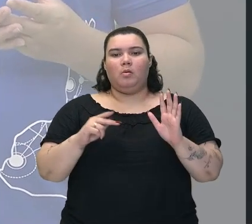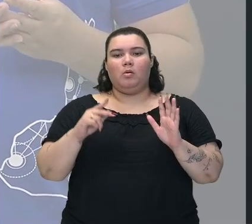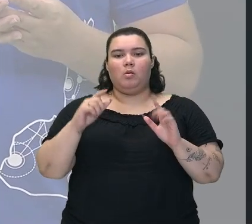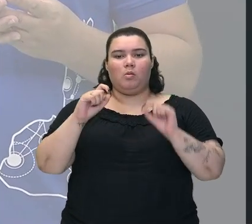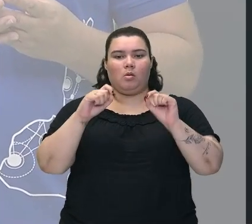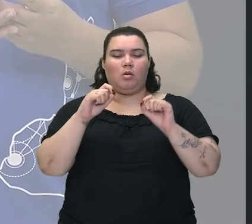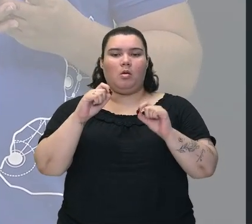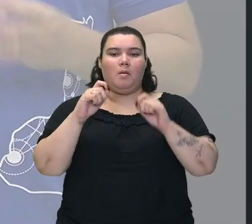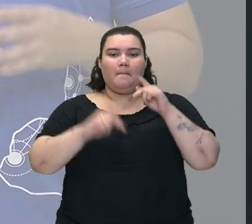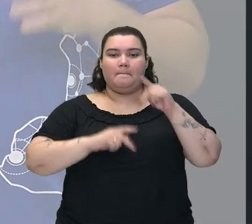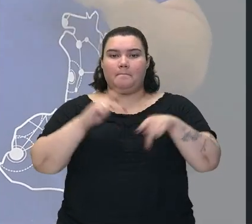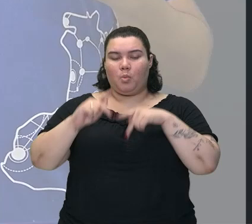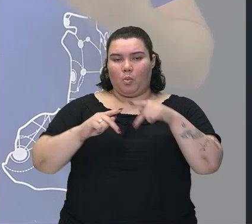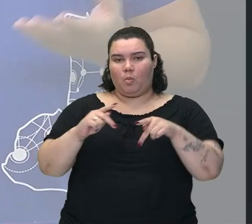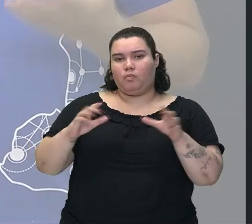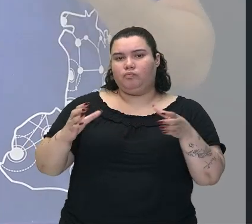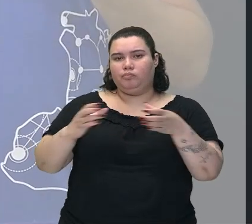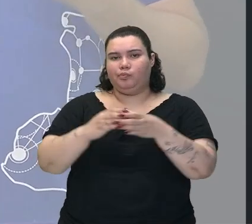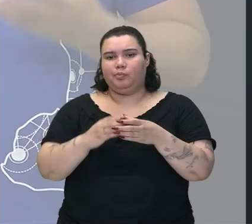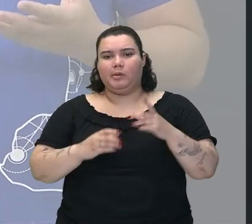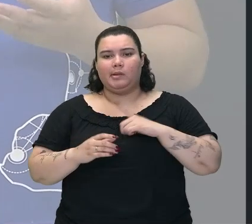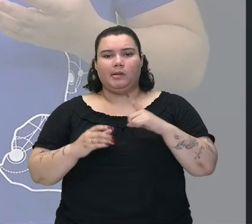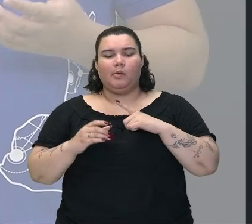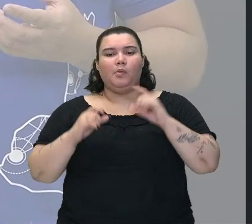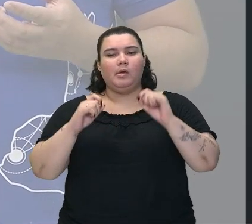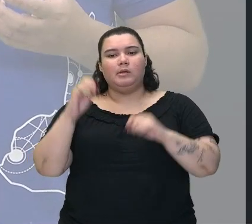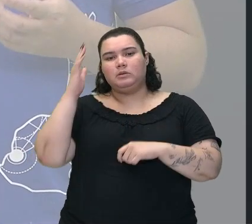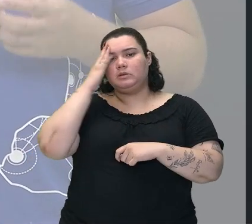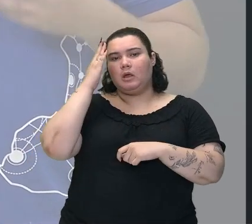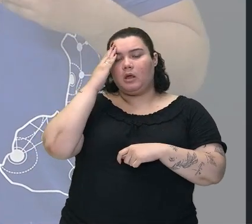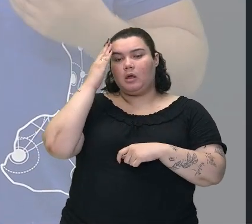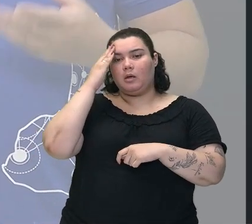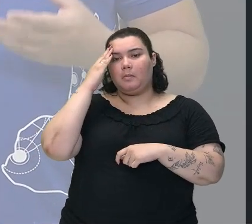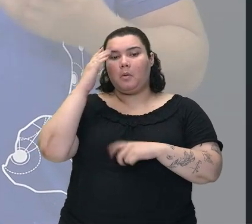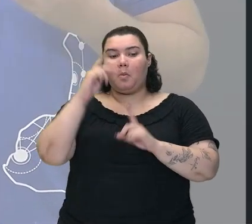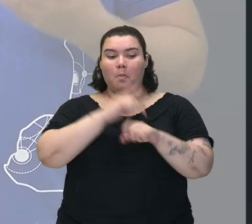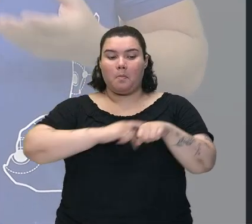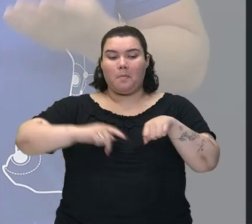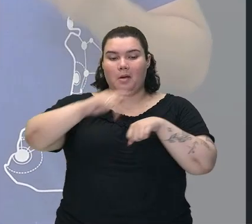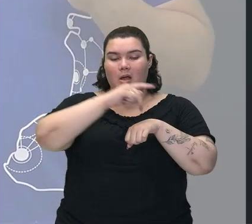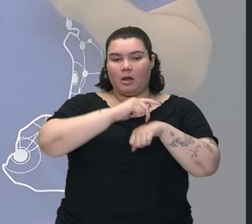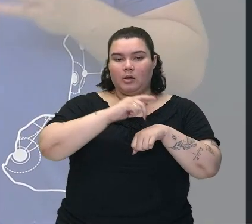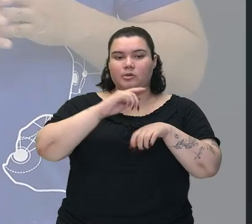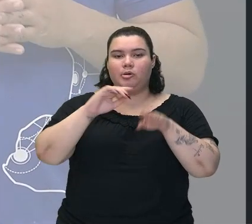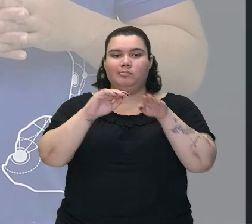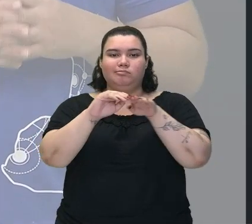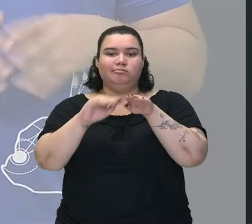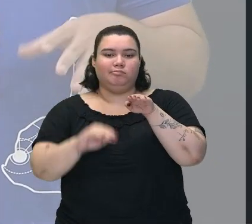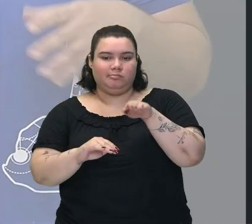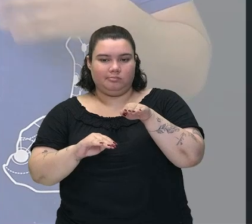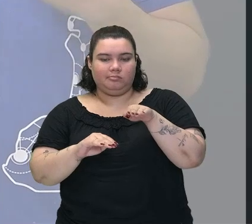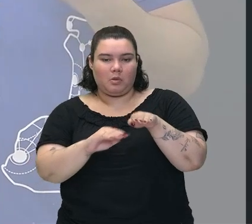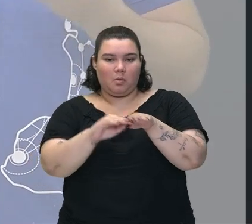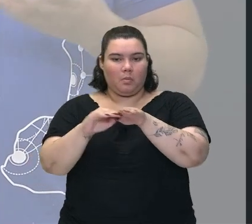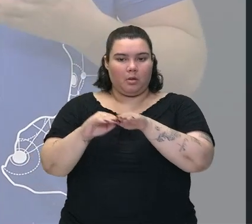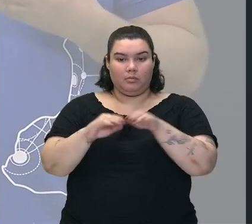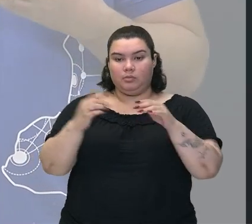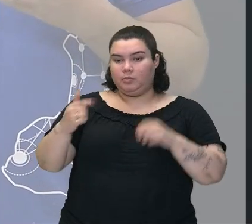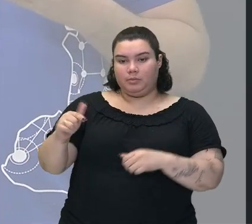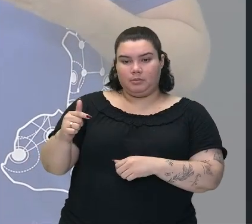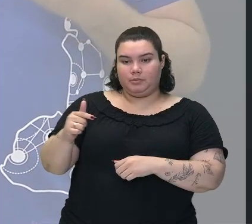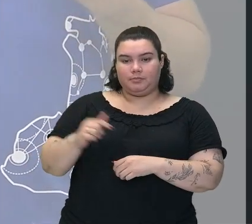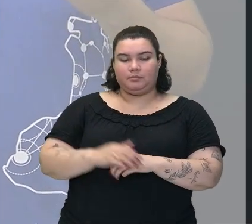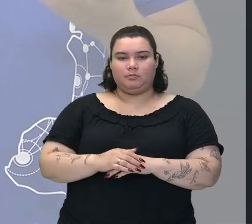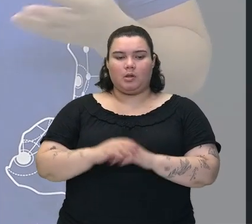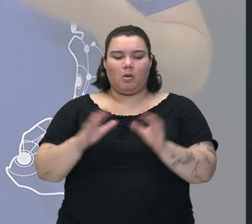de poucos. Então, a gente já tem exatamente uma visão de um país muito desigual. Enquanto nós tínhamos pessoas muito